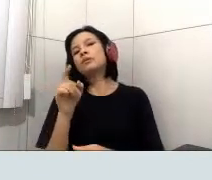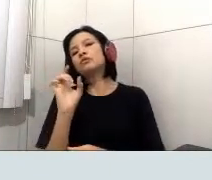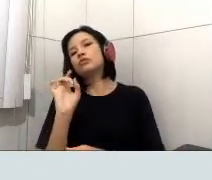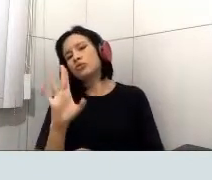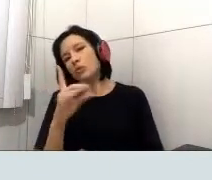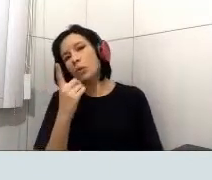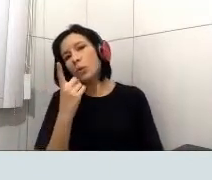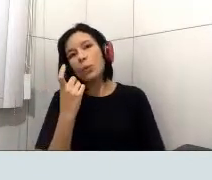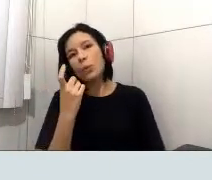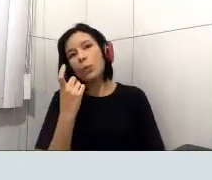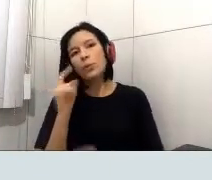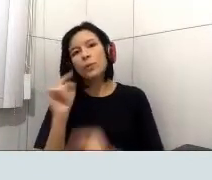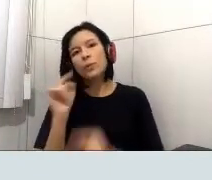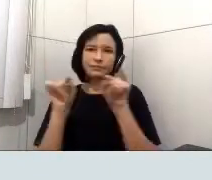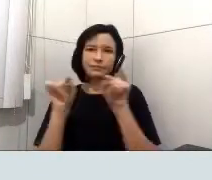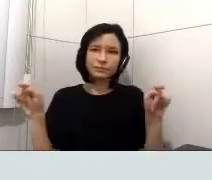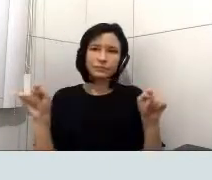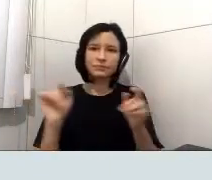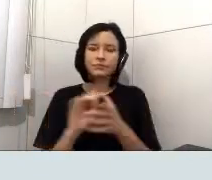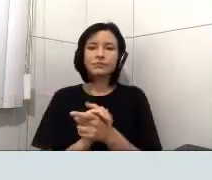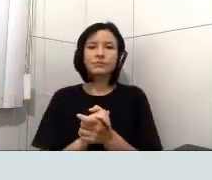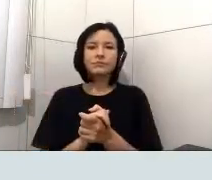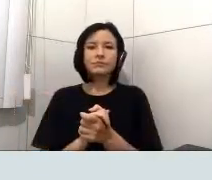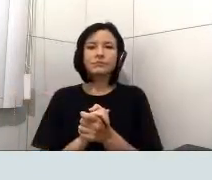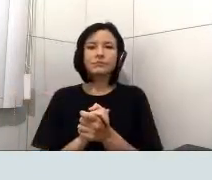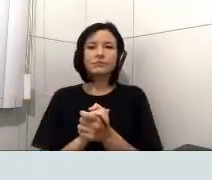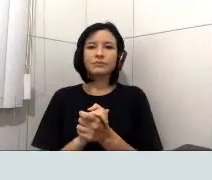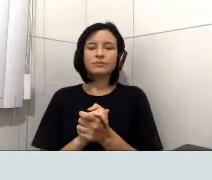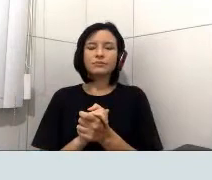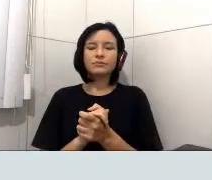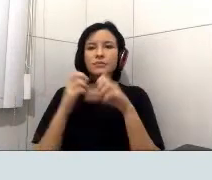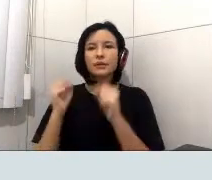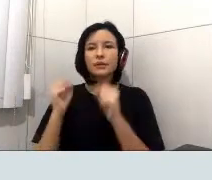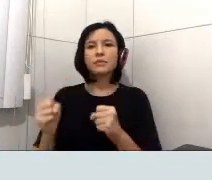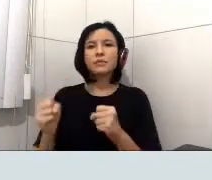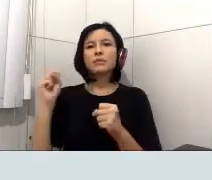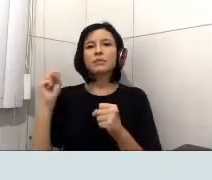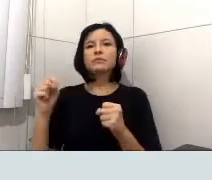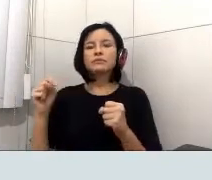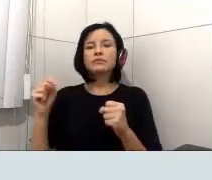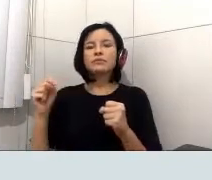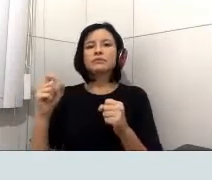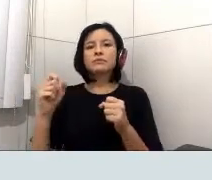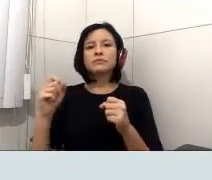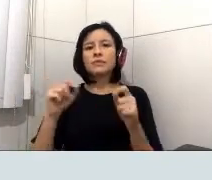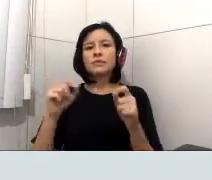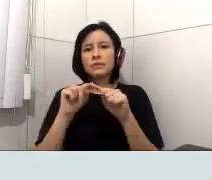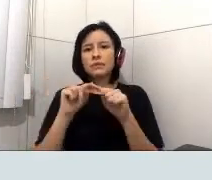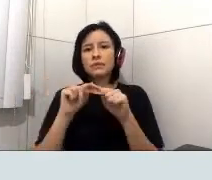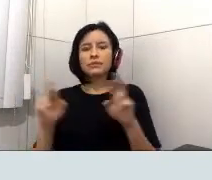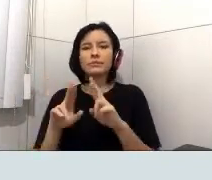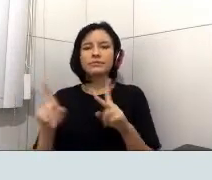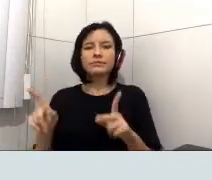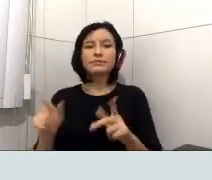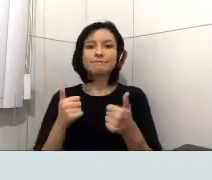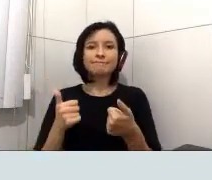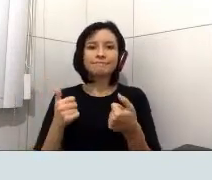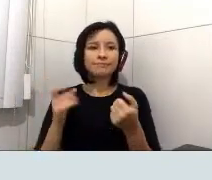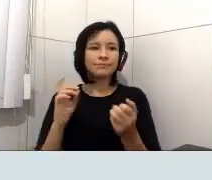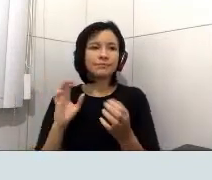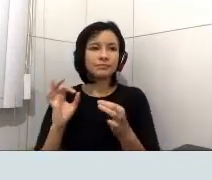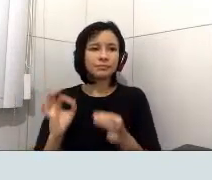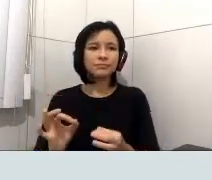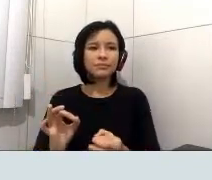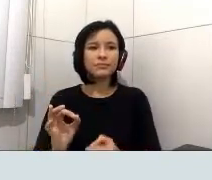reta ela pode passar por dois pontos distintos, certo? E os